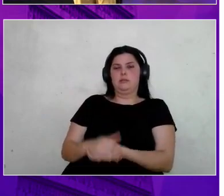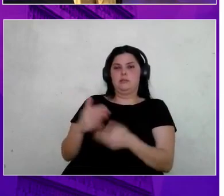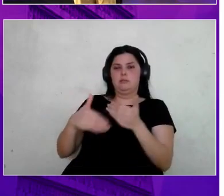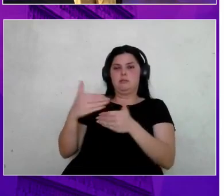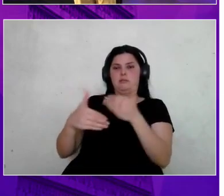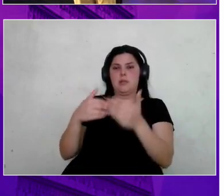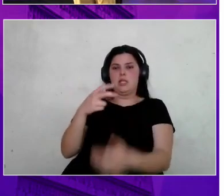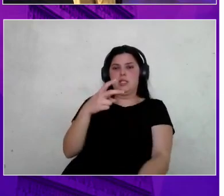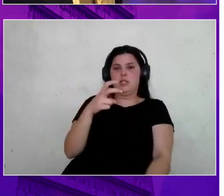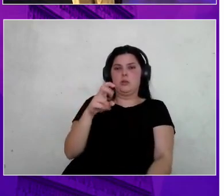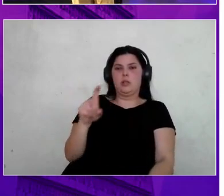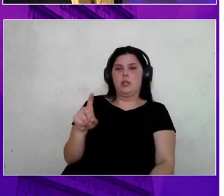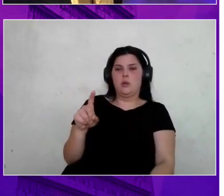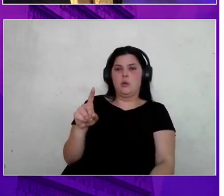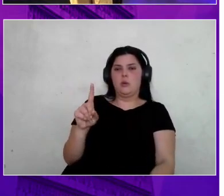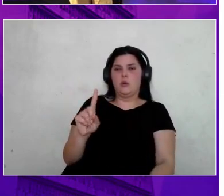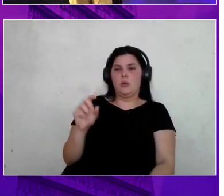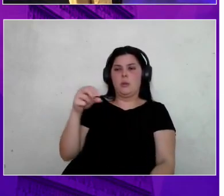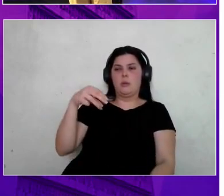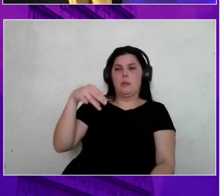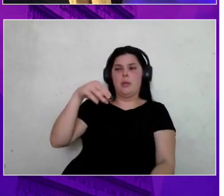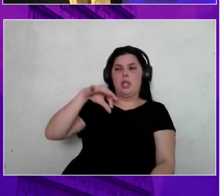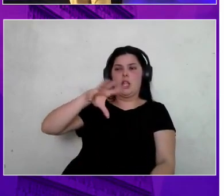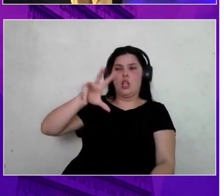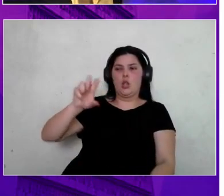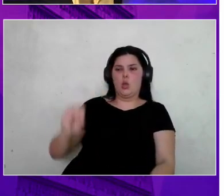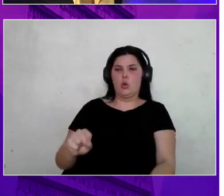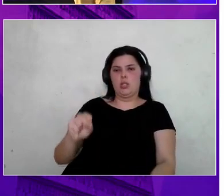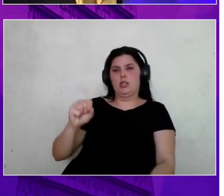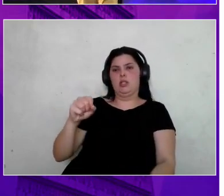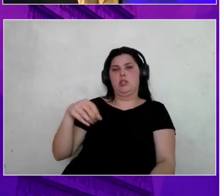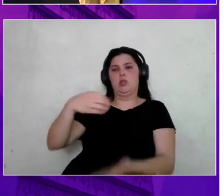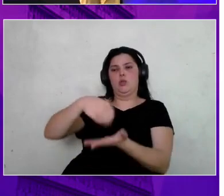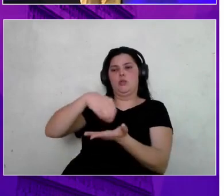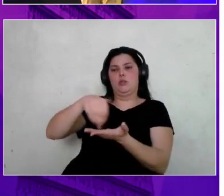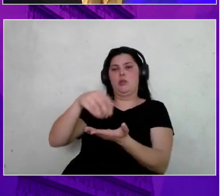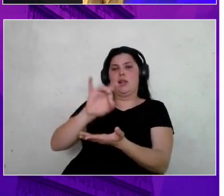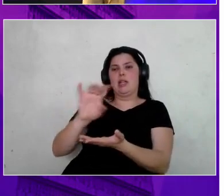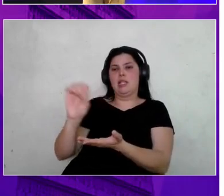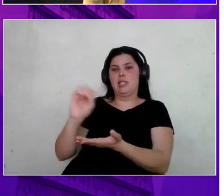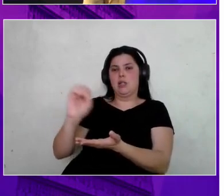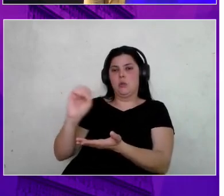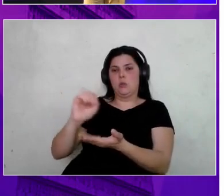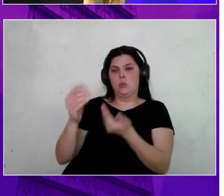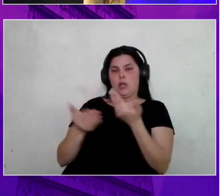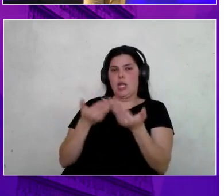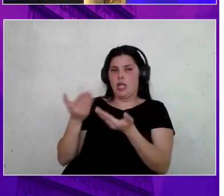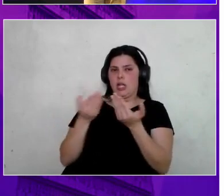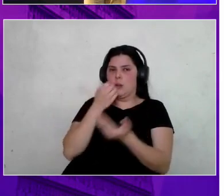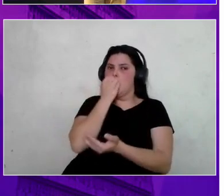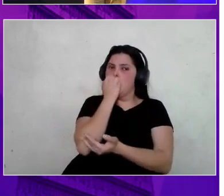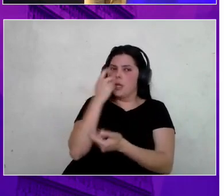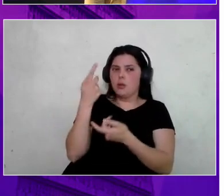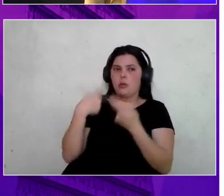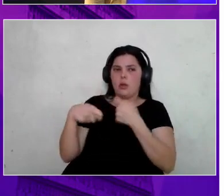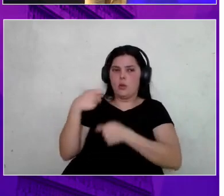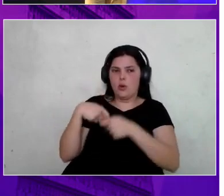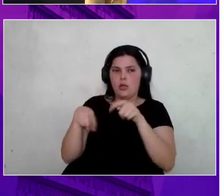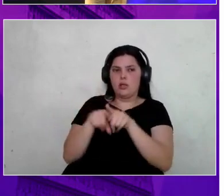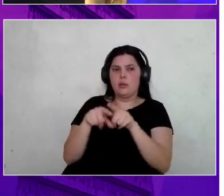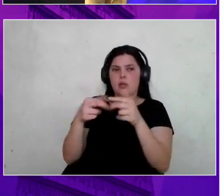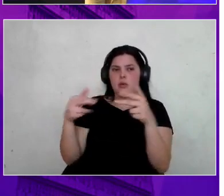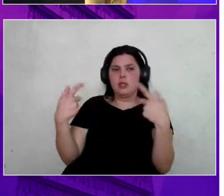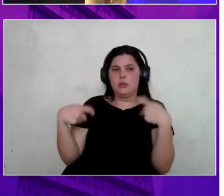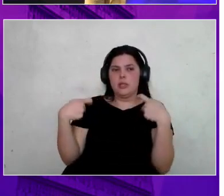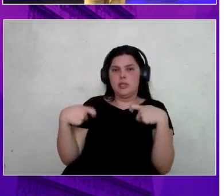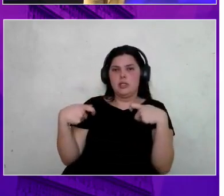51 milhões de notificações por segundo. Né? Isso atende bem ao nosso negócio e o que a gente precisa ali no transacional,